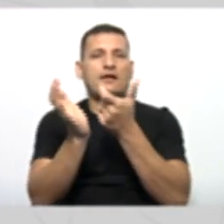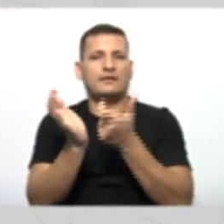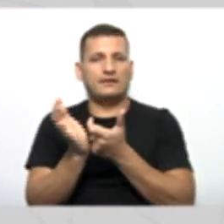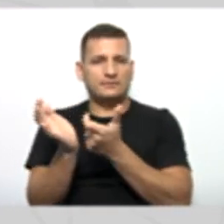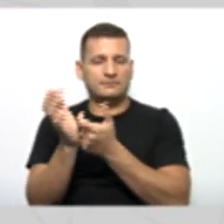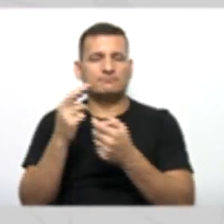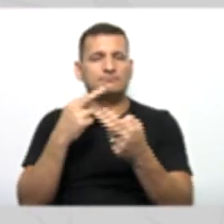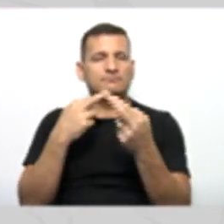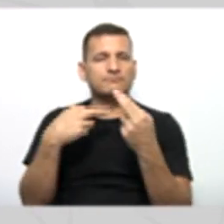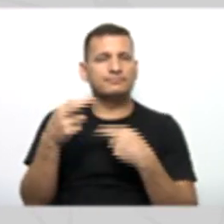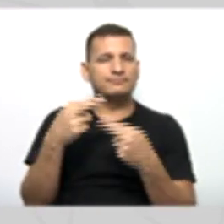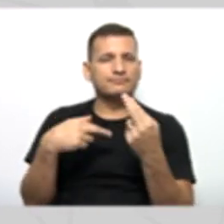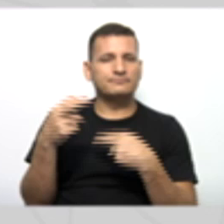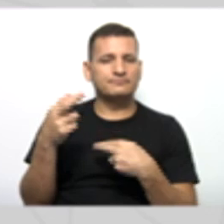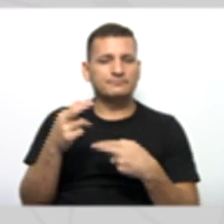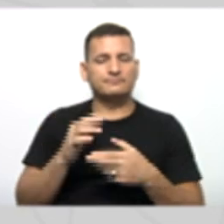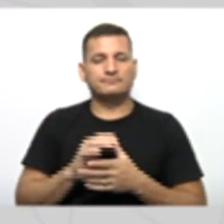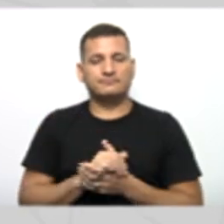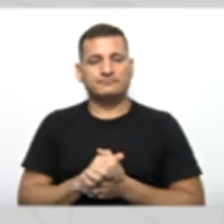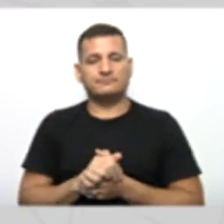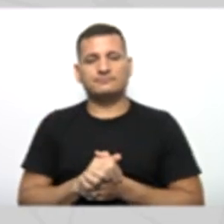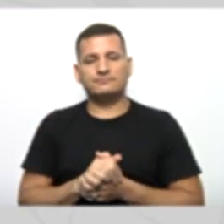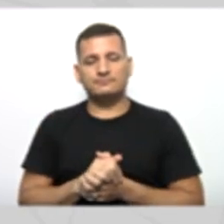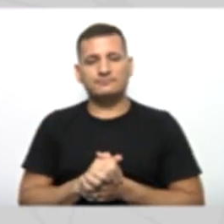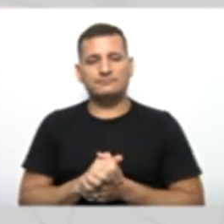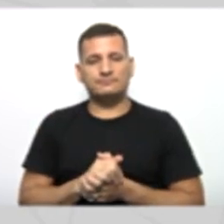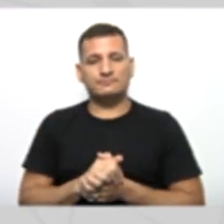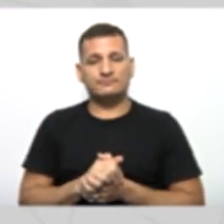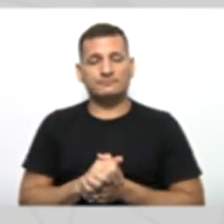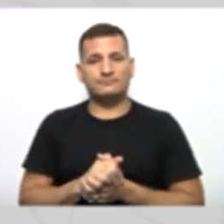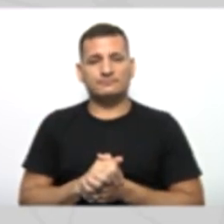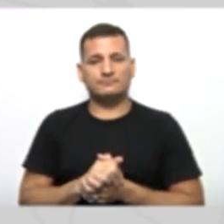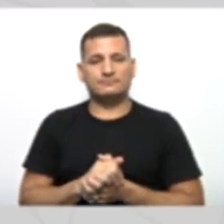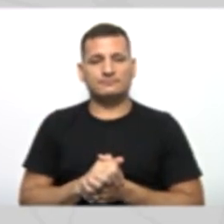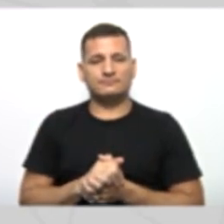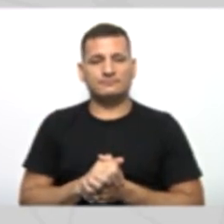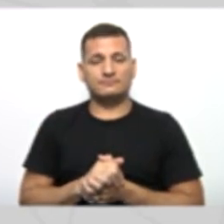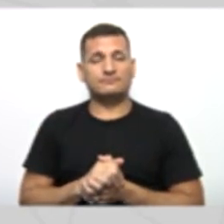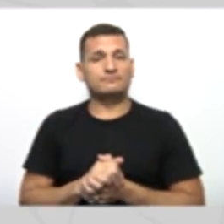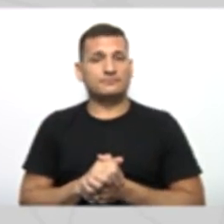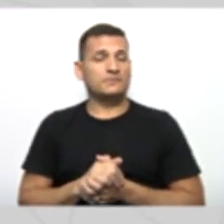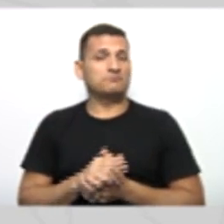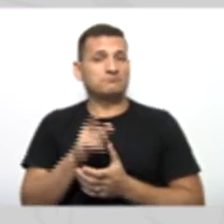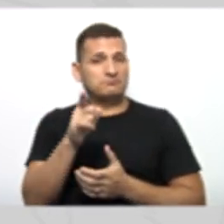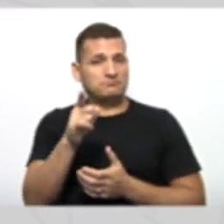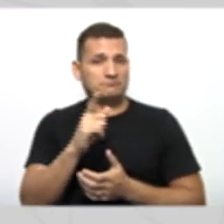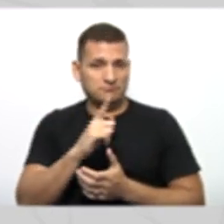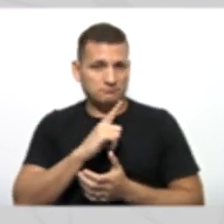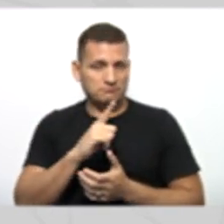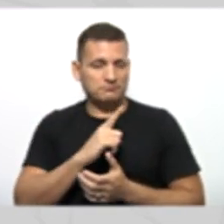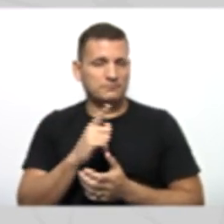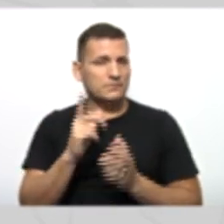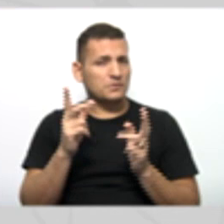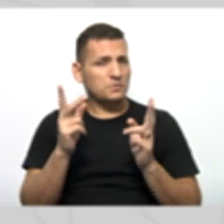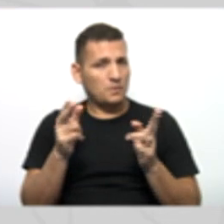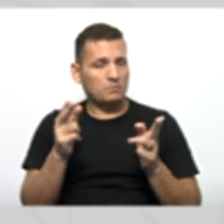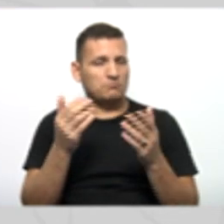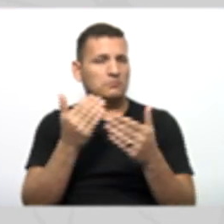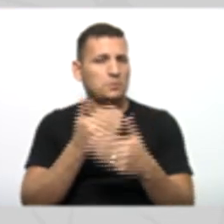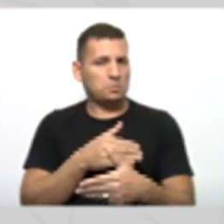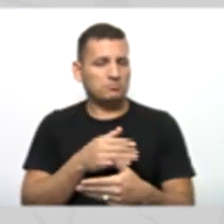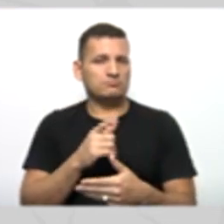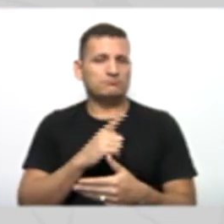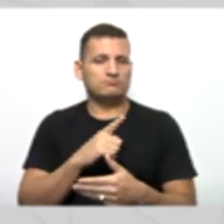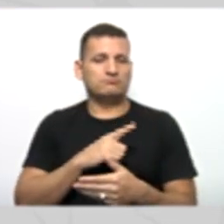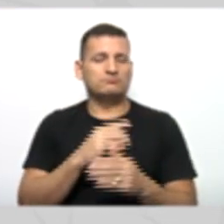eu tirei a ideia de uma prova, certo? Prova de concursos aí, ó, banca muito